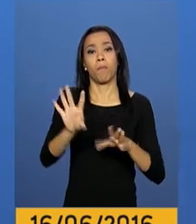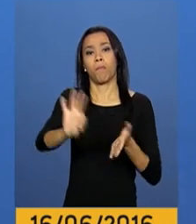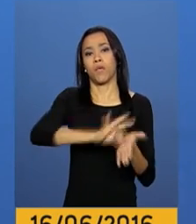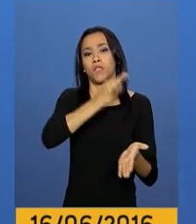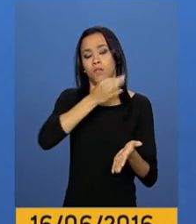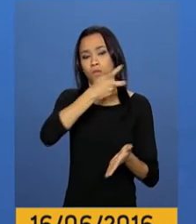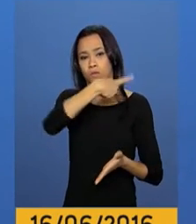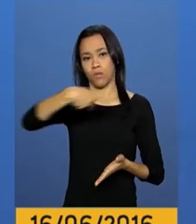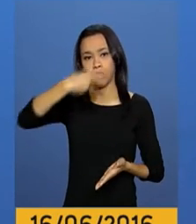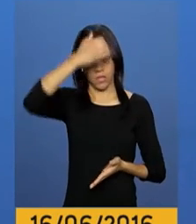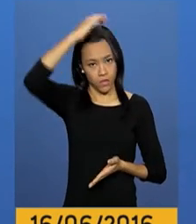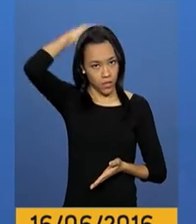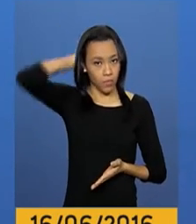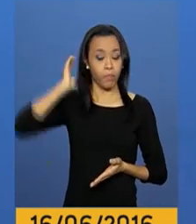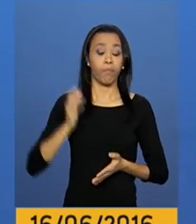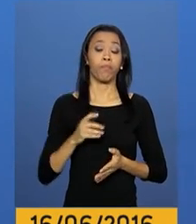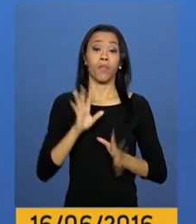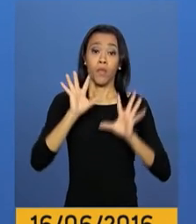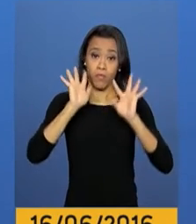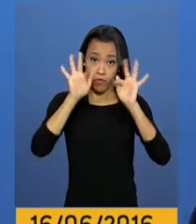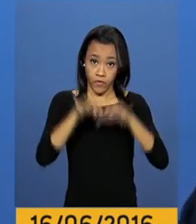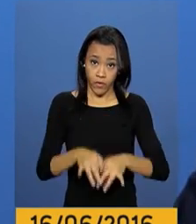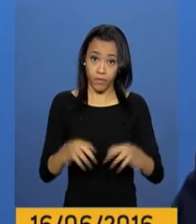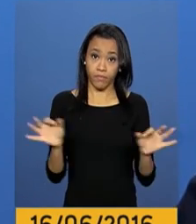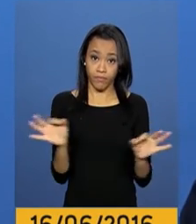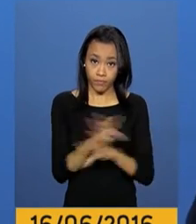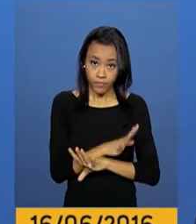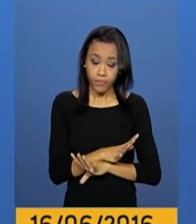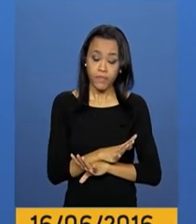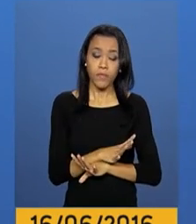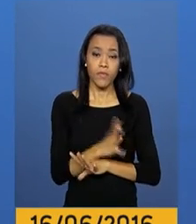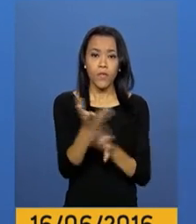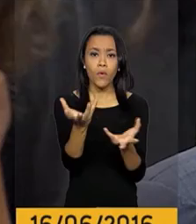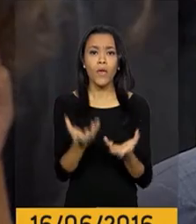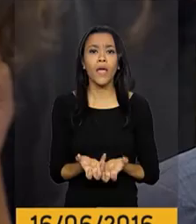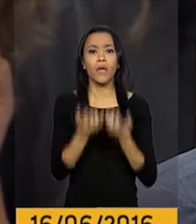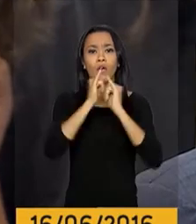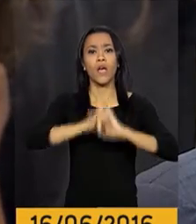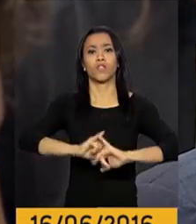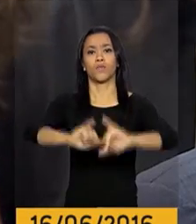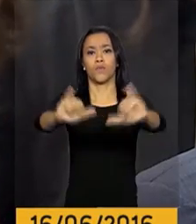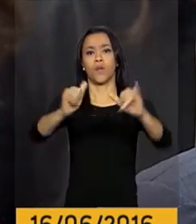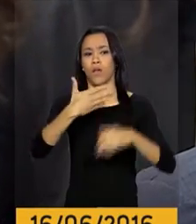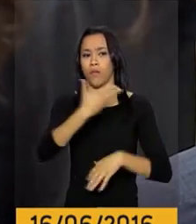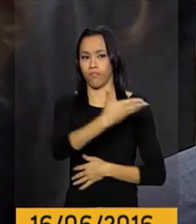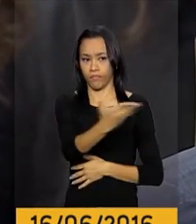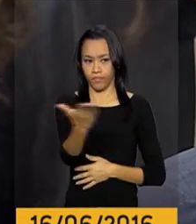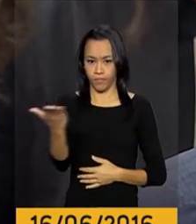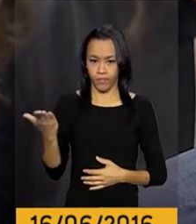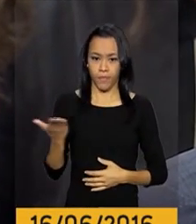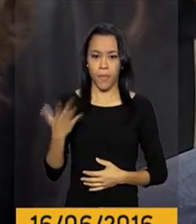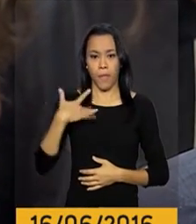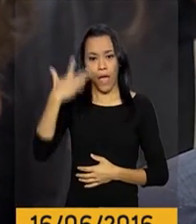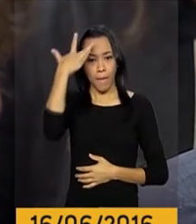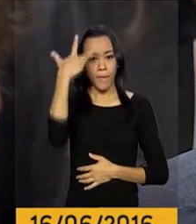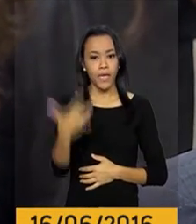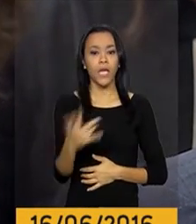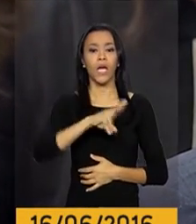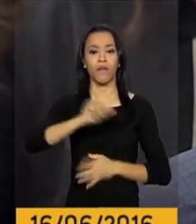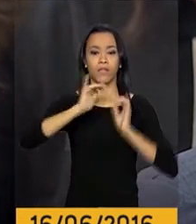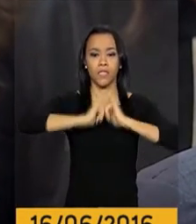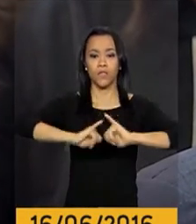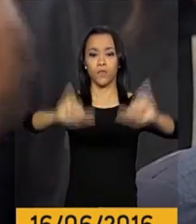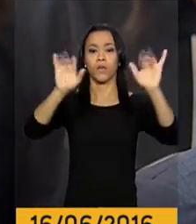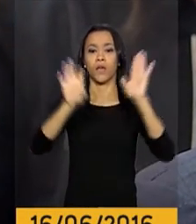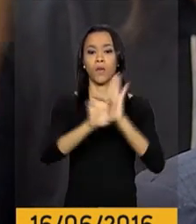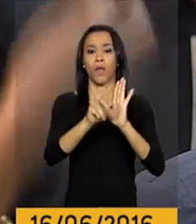Temer. Para finalizar, eu gostaria de informar também publicamente que amanhã será publicado o